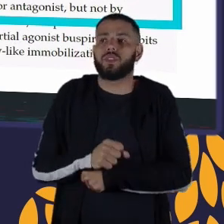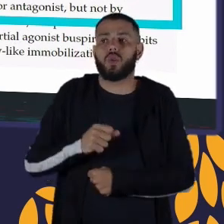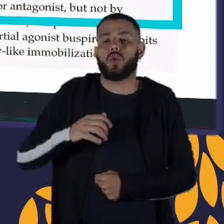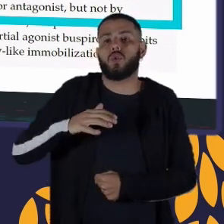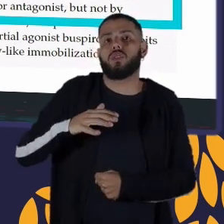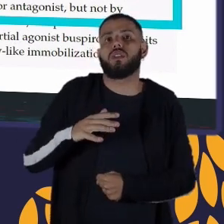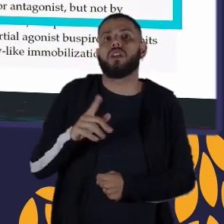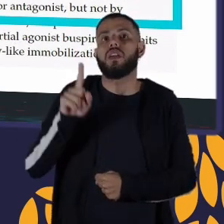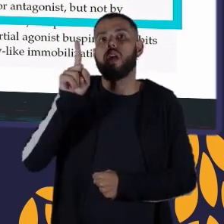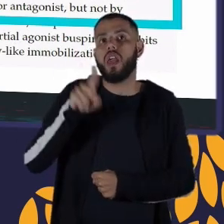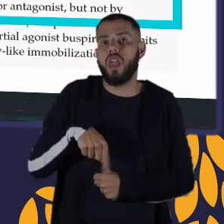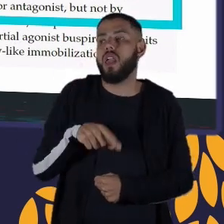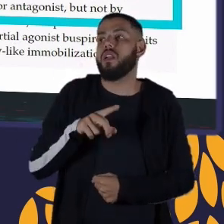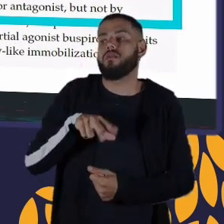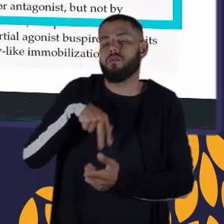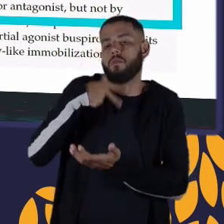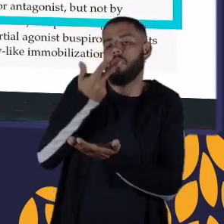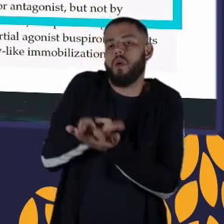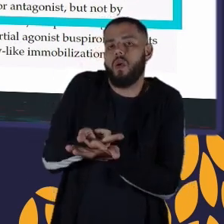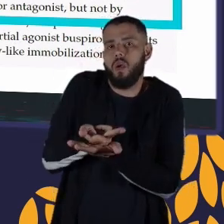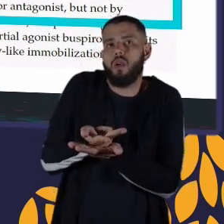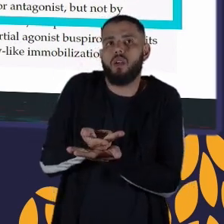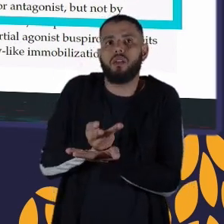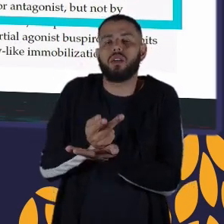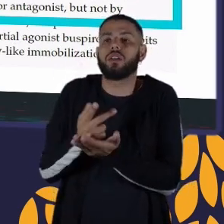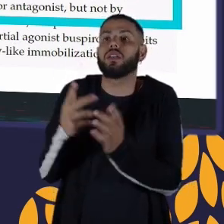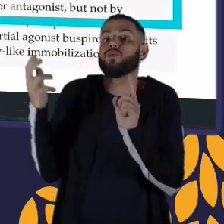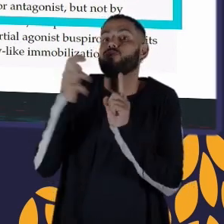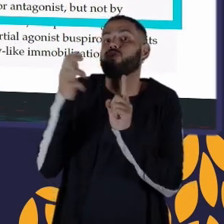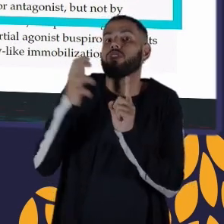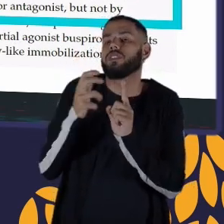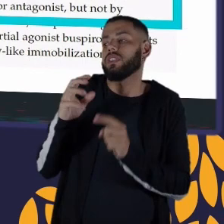como a catalepsia real, mas induzida pelo THC.